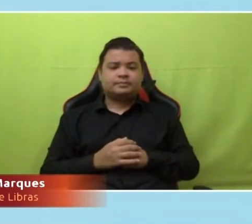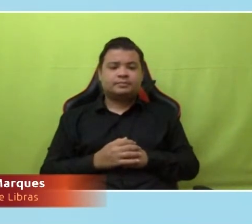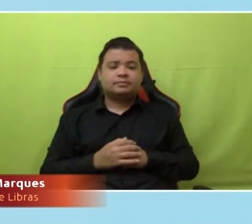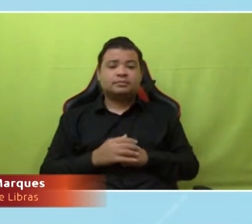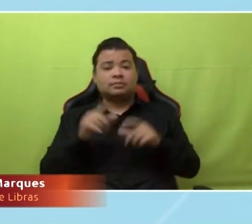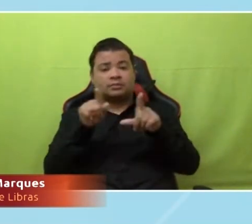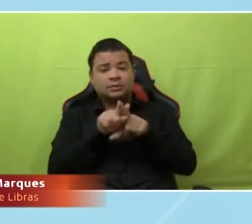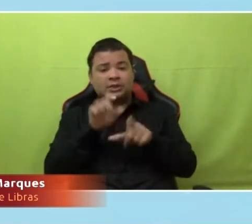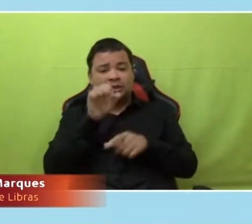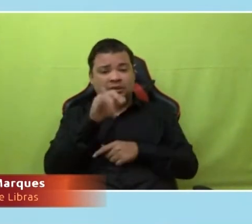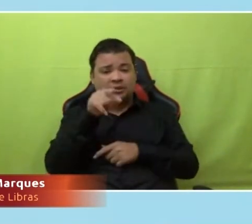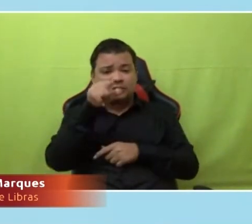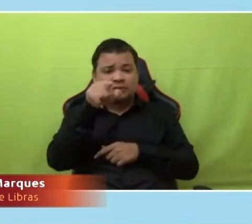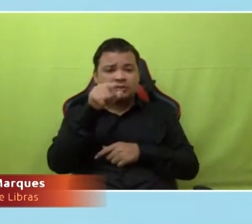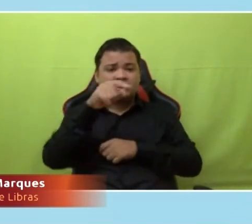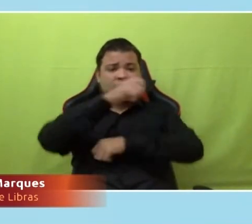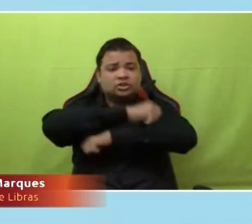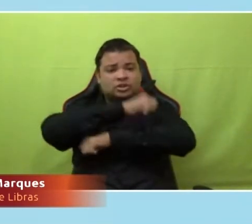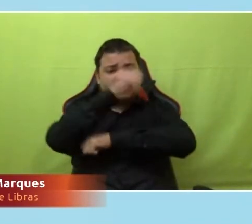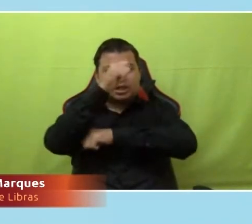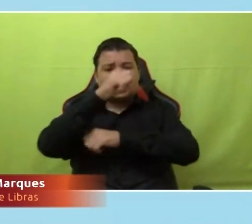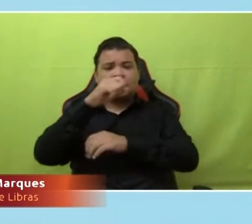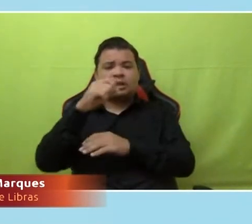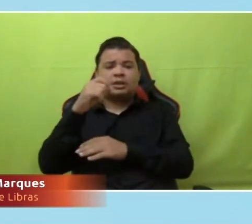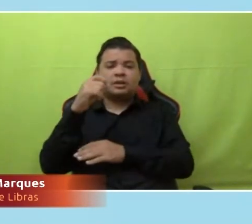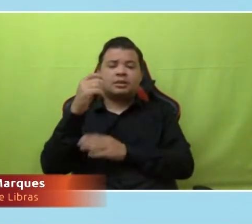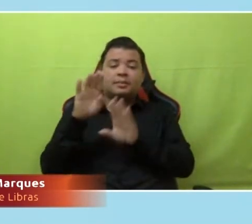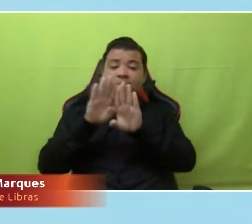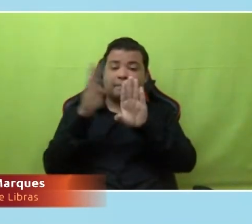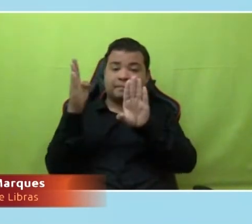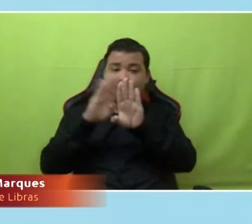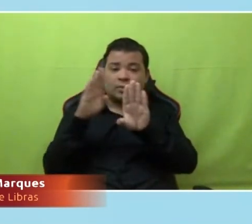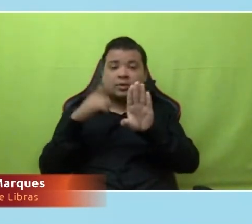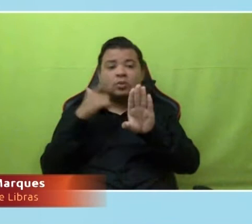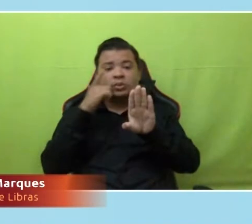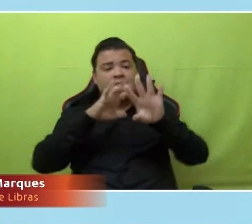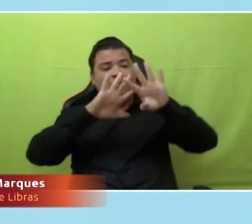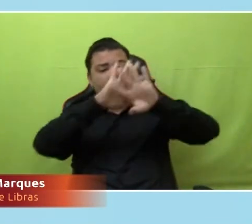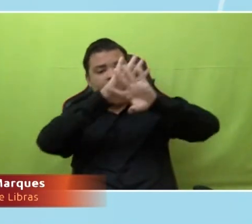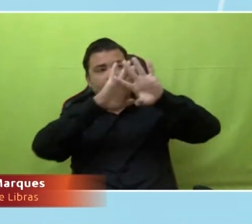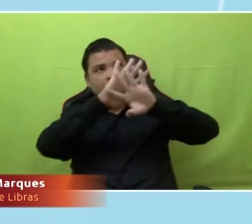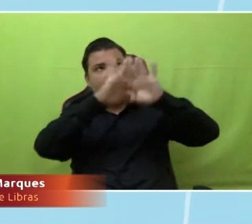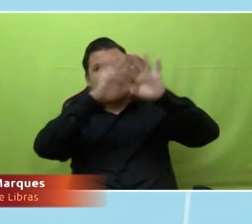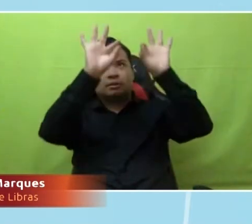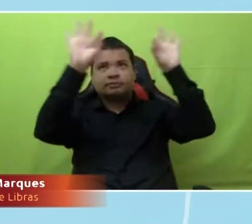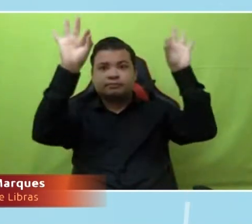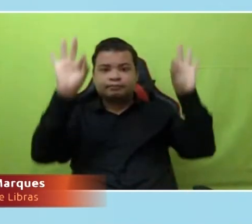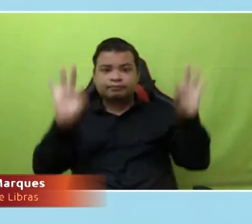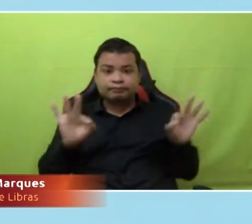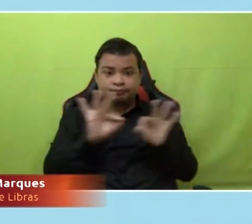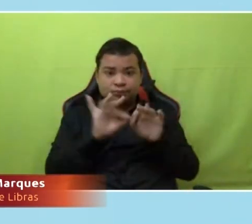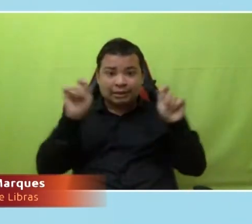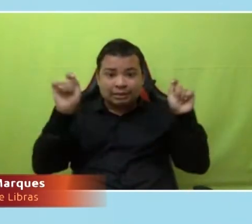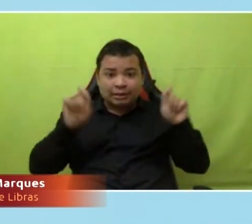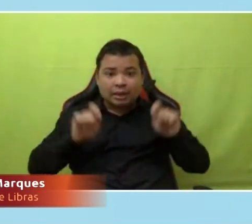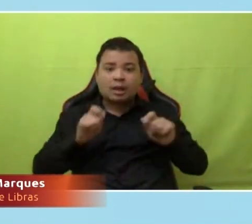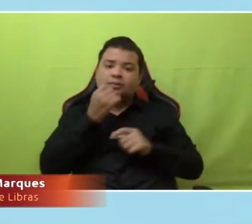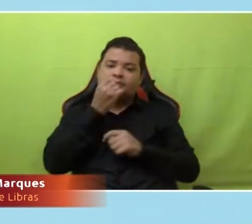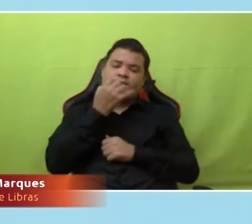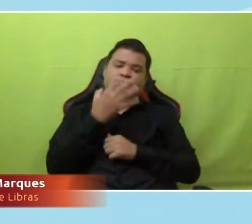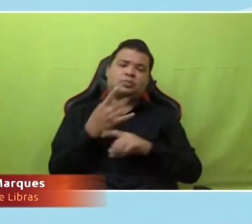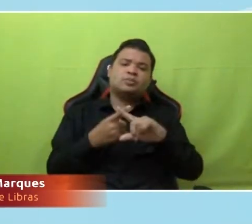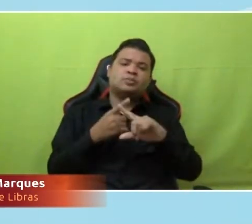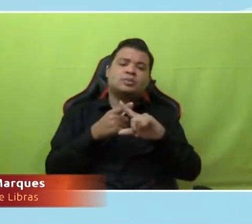suas janelas e portas, isso é muito, muito bem-vindo. Você não vai ter mosquito dentro de casa, que é onde você tem a maioria